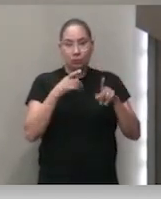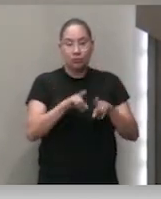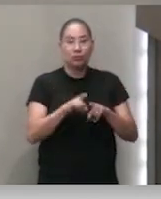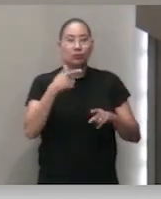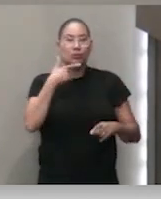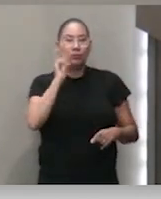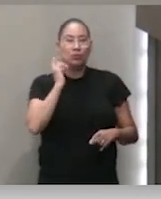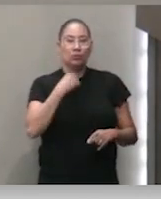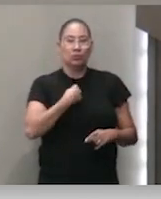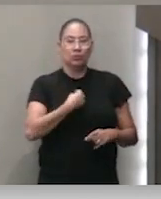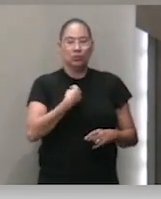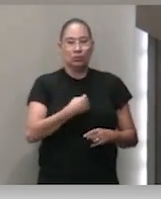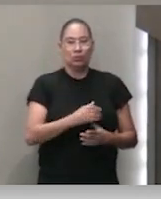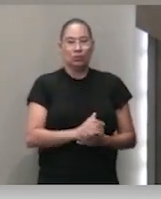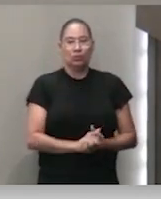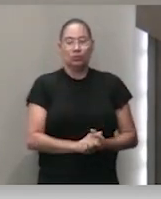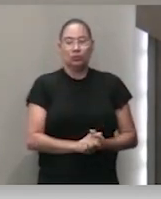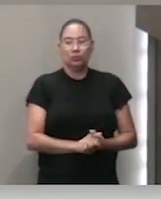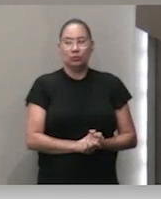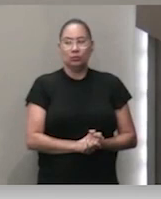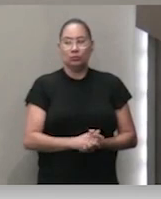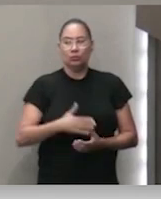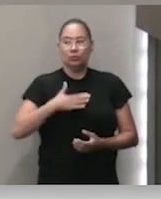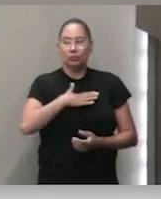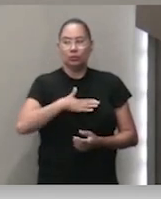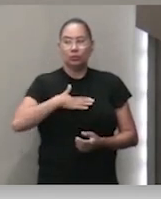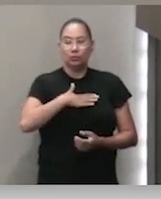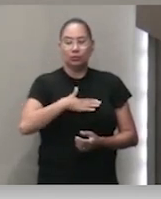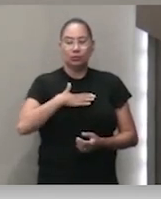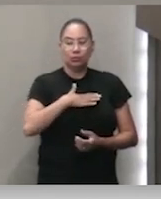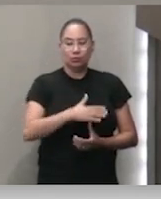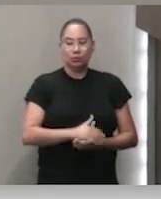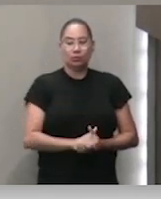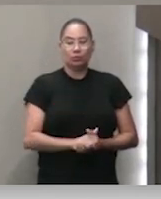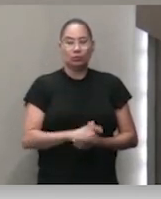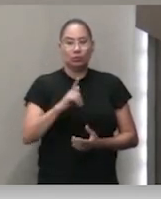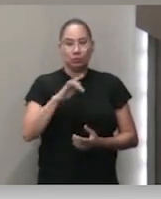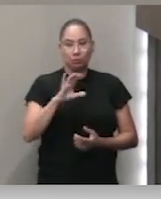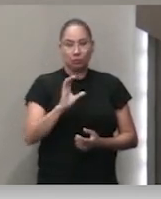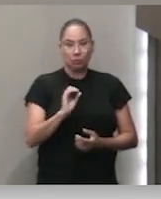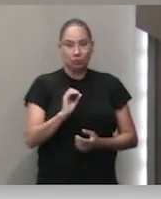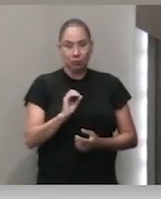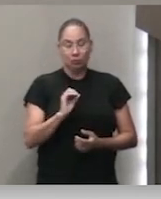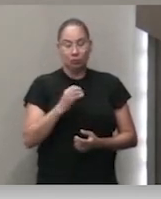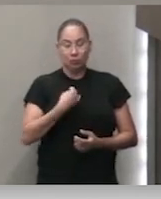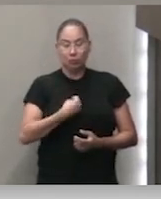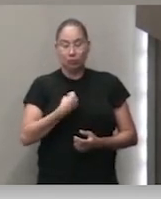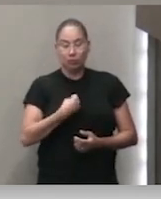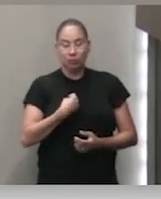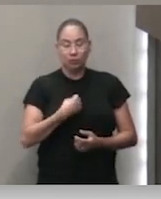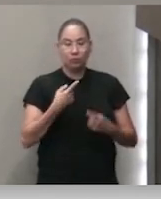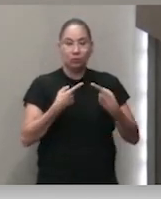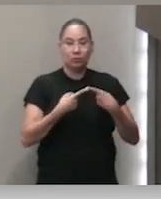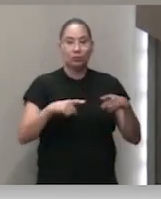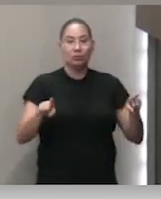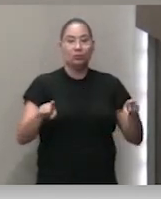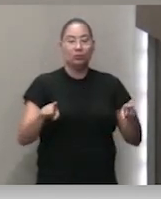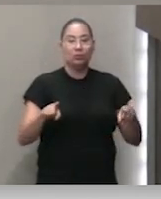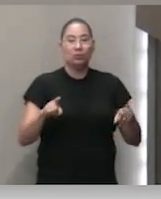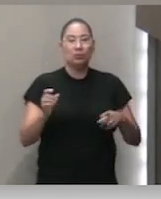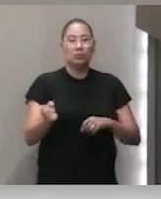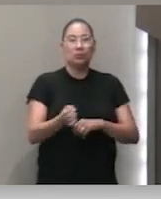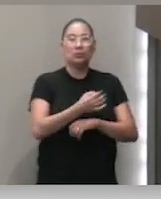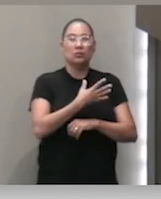Ontem eu tive o prazer, vereador Gil, de estar na inauguração das